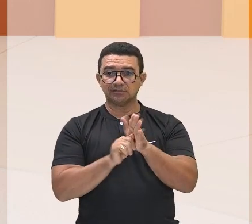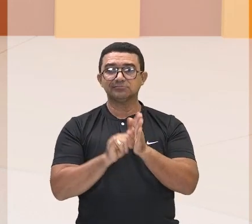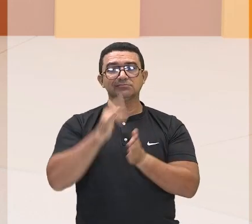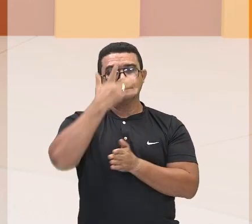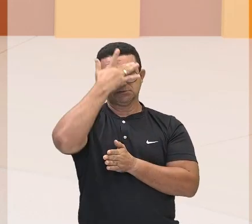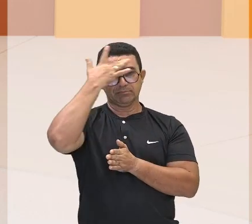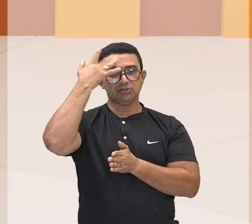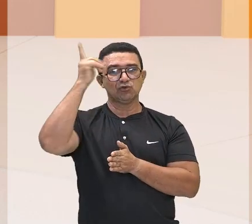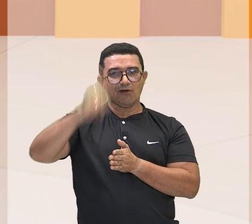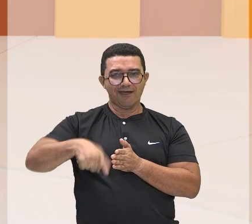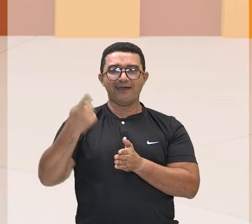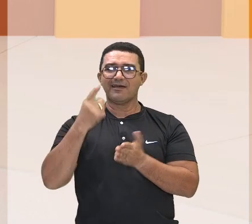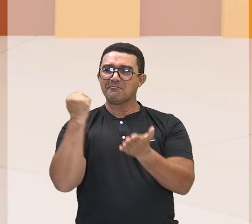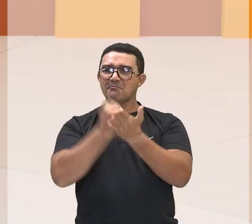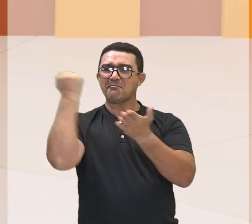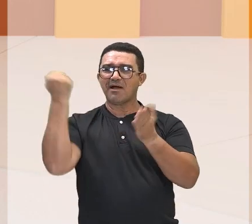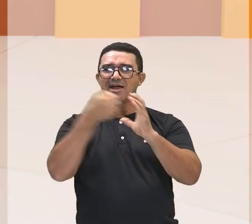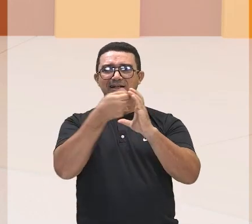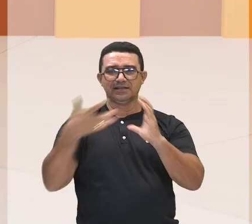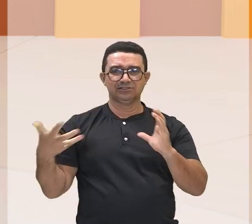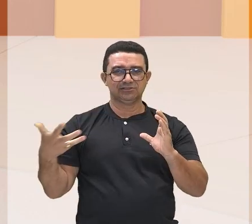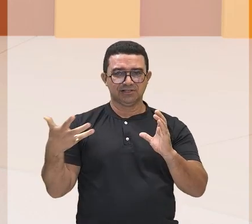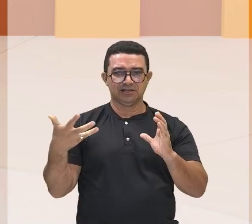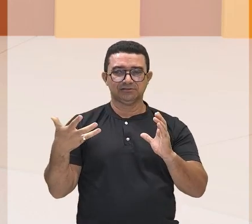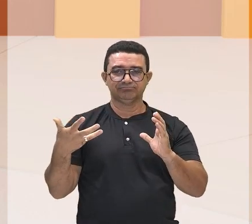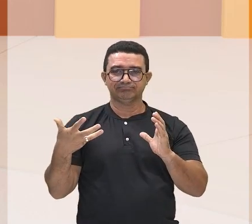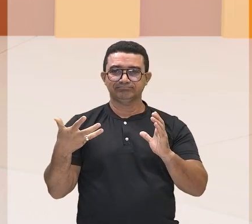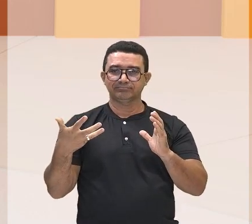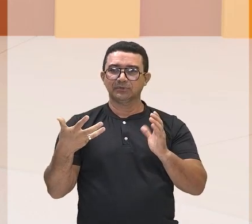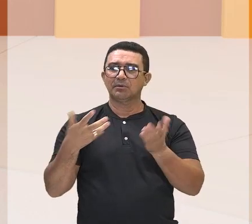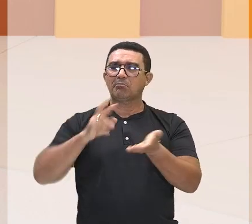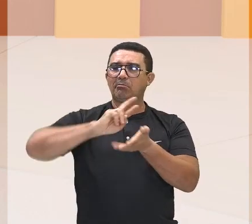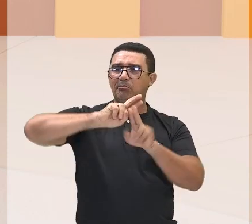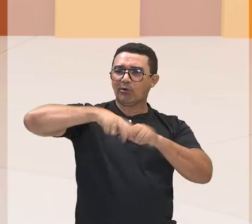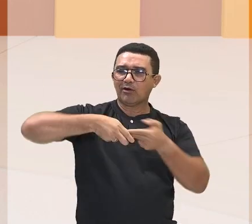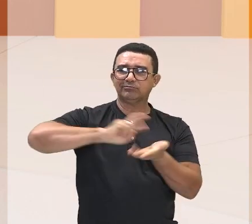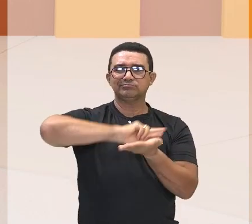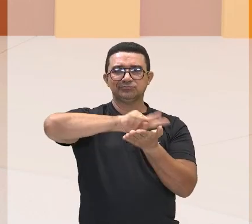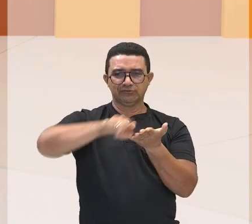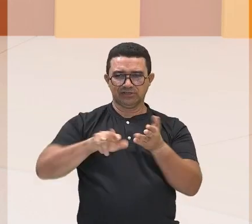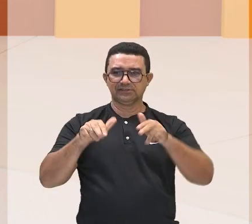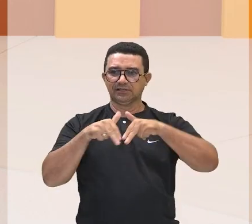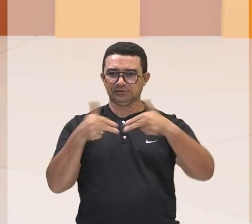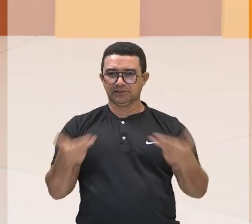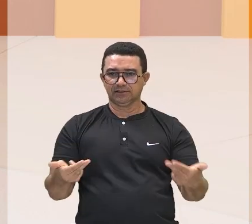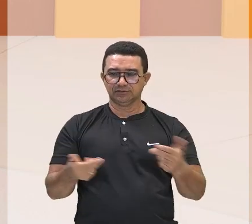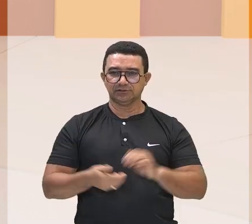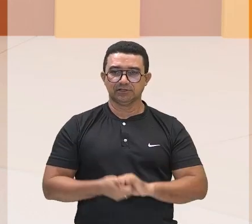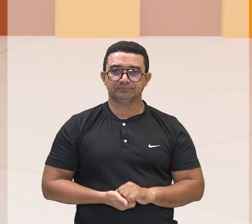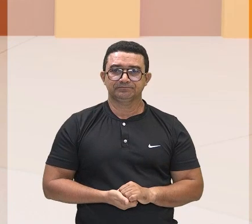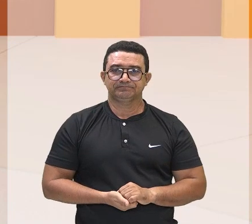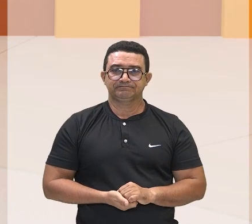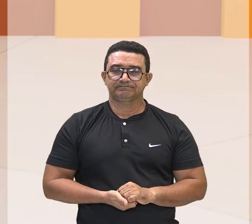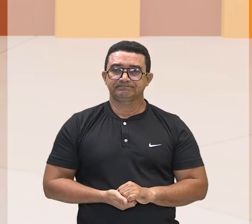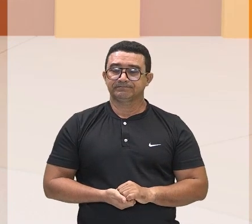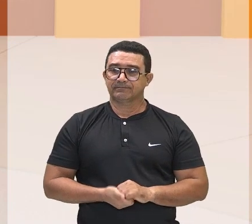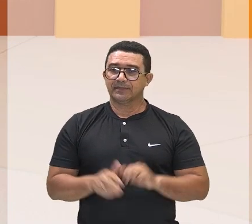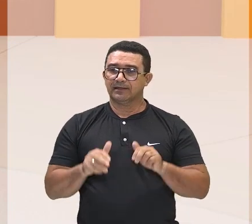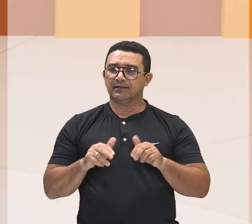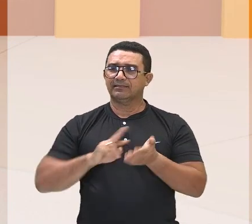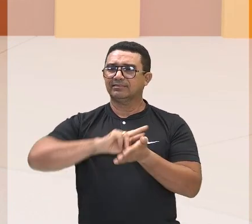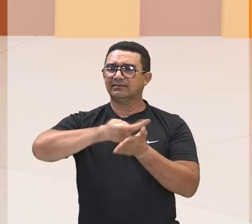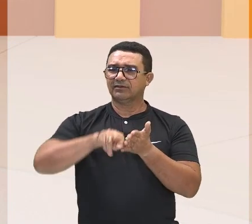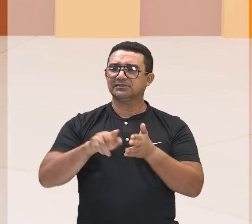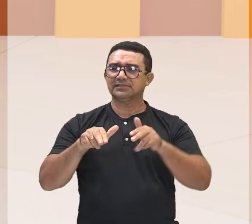sendo caracterizadas, através dessa diversidade étnica. Agora, a diversidade étnica, gente, ela